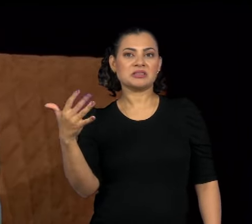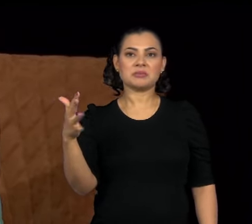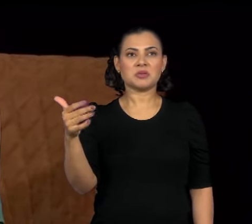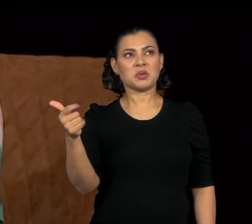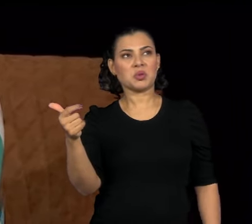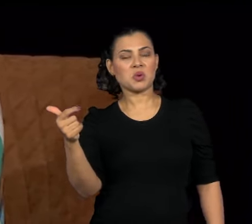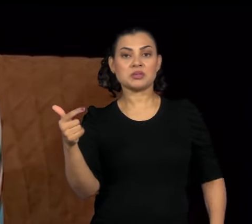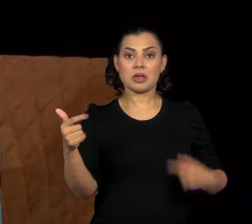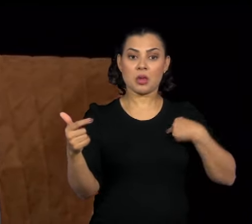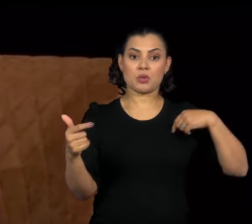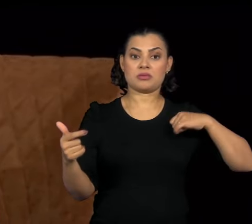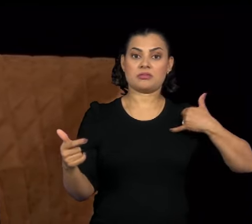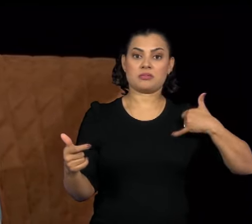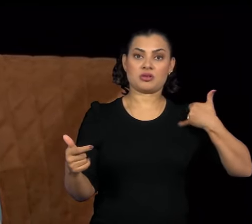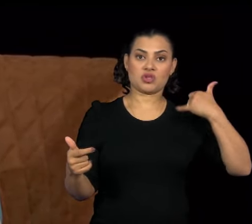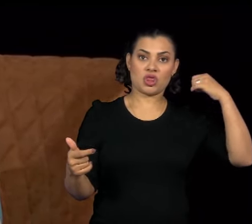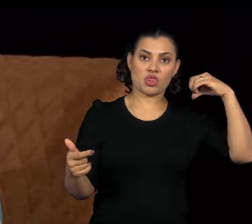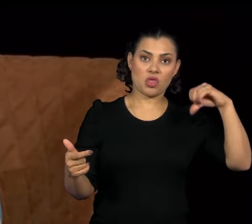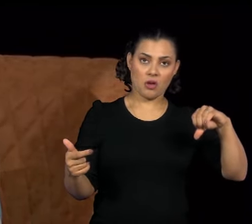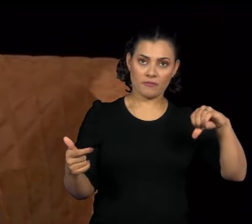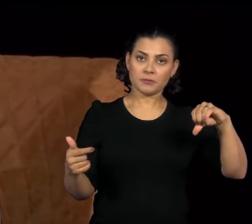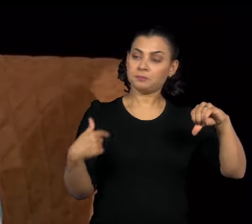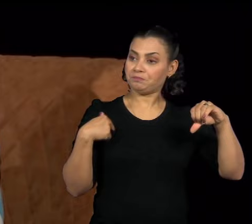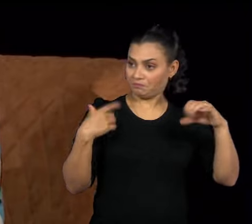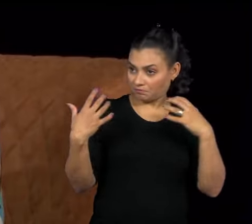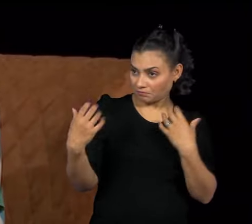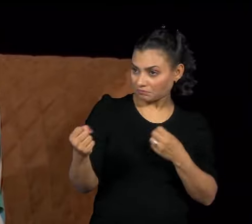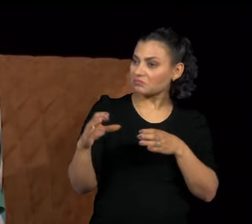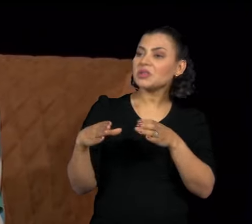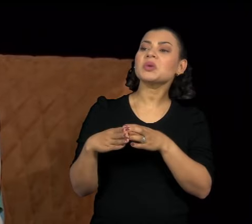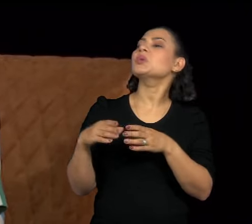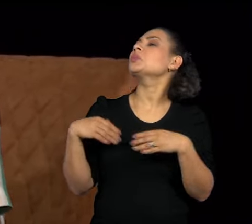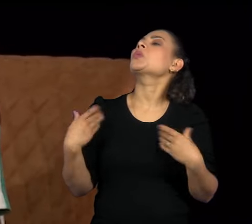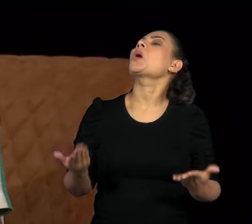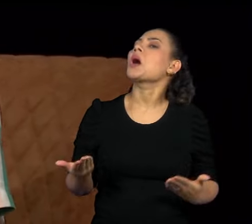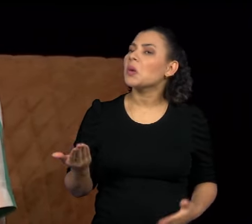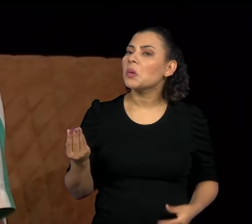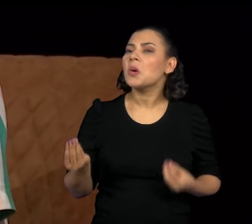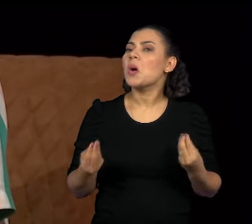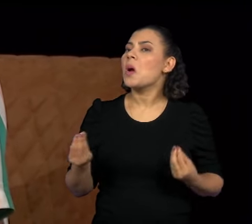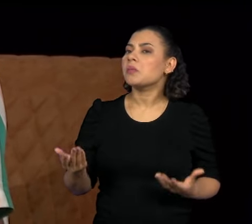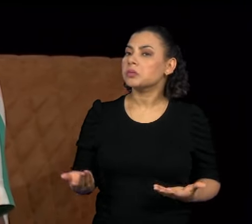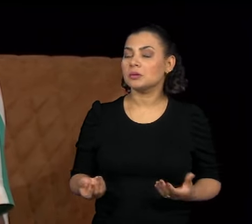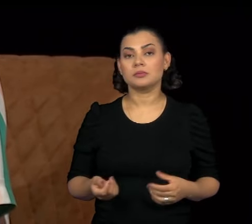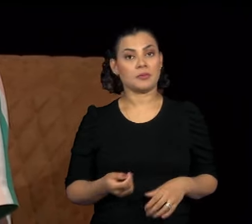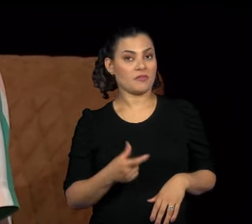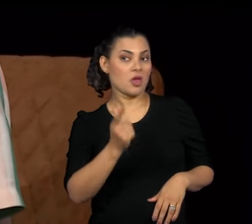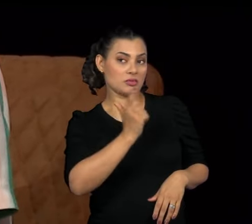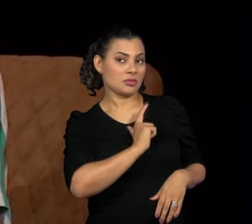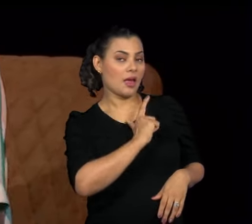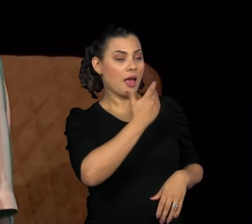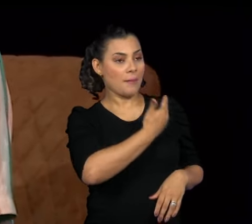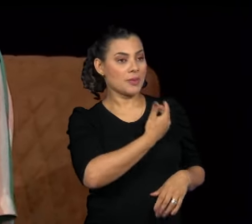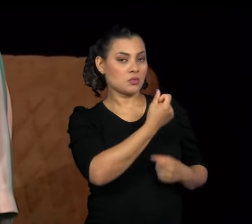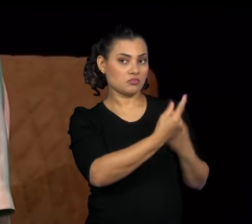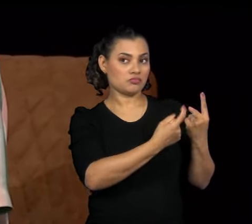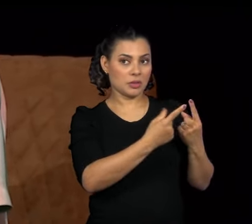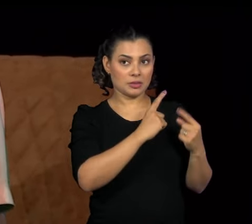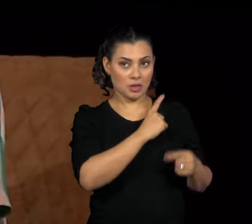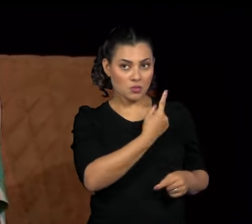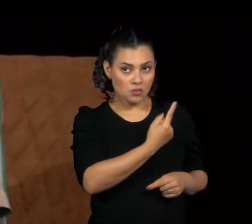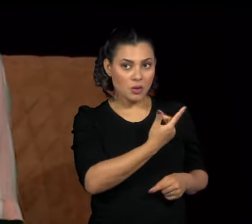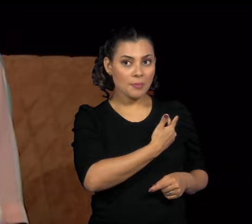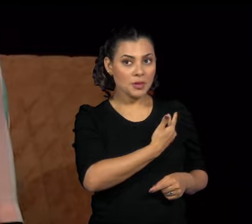12, eu tinha 9, né? Aí eu falei, ué, e como é que é esse negócio de conjunto? Aí ele disse, olha, eu tenho lá com uns amigos, tá? Porque tem um,